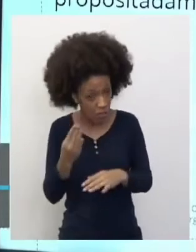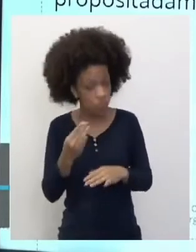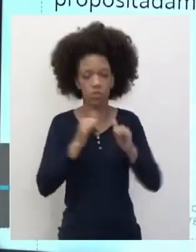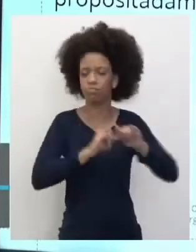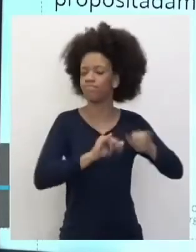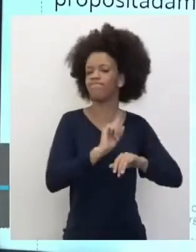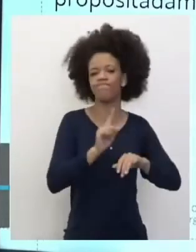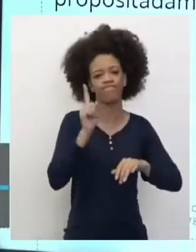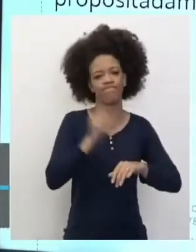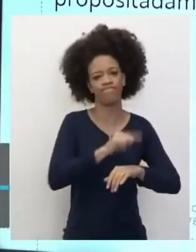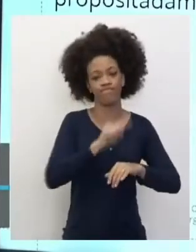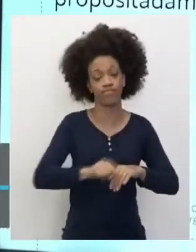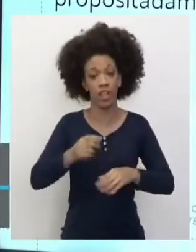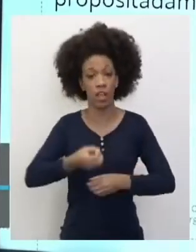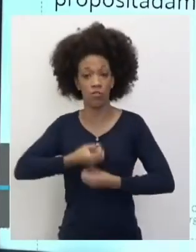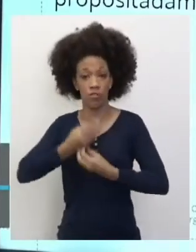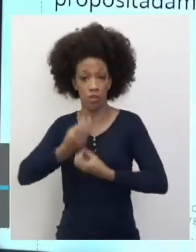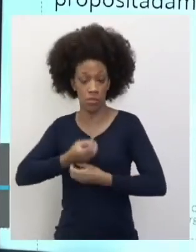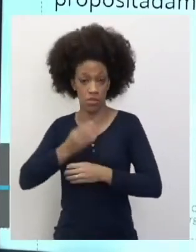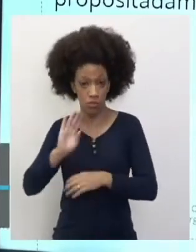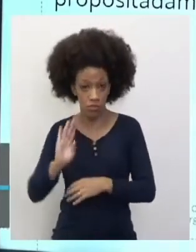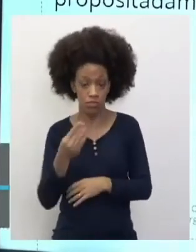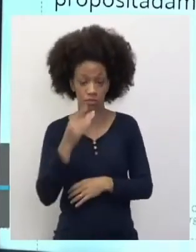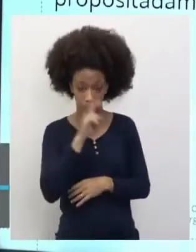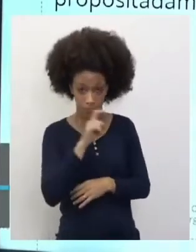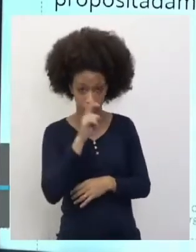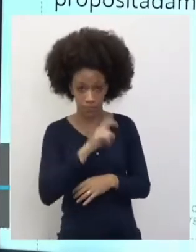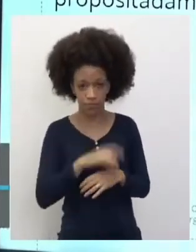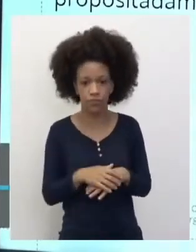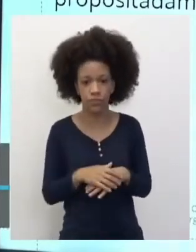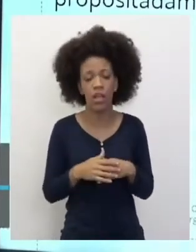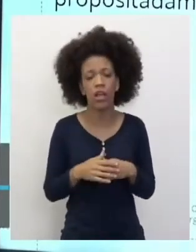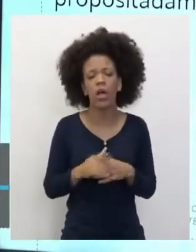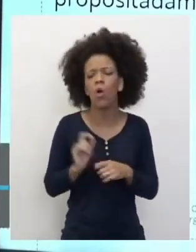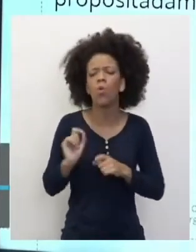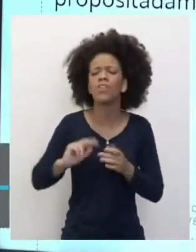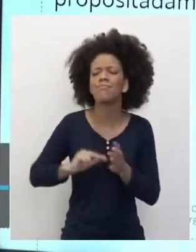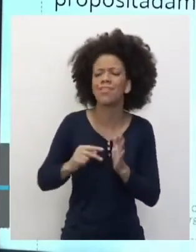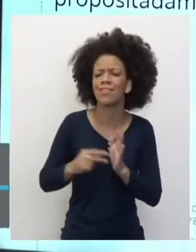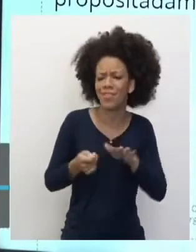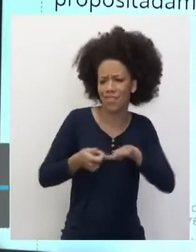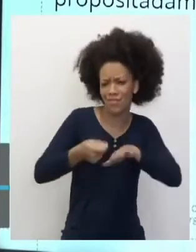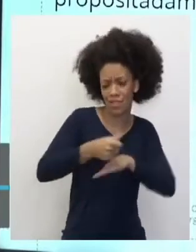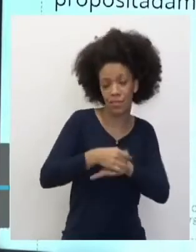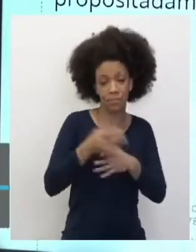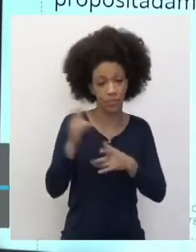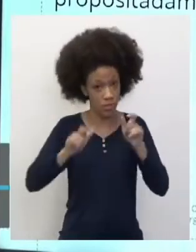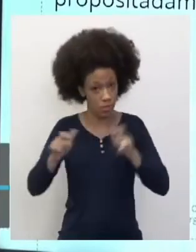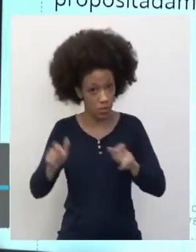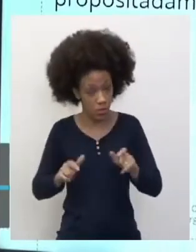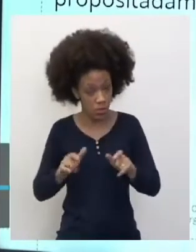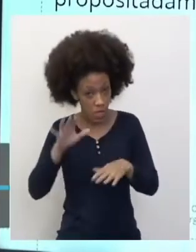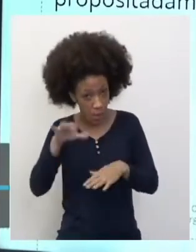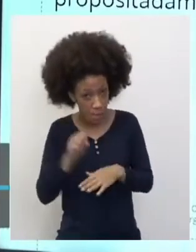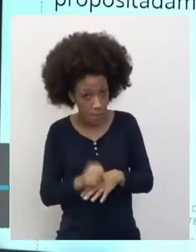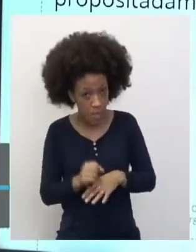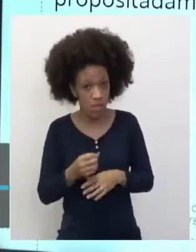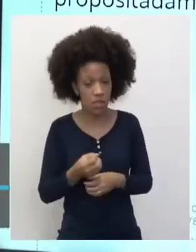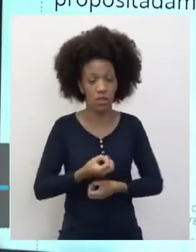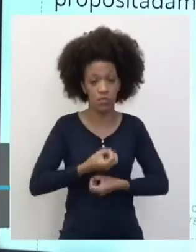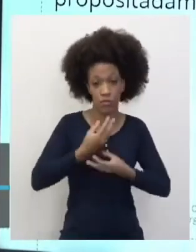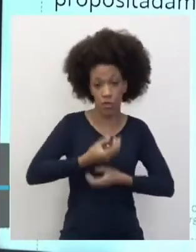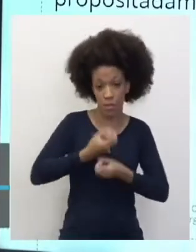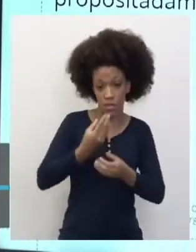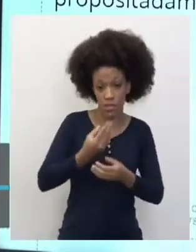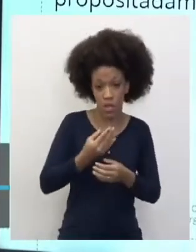notícia. Lembrando que muitas vezes o que é feito também? As pessoas pegam uma notícia real na internet e fazem modificações, né?